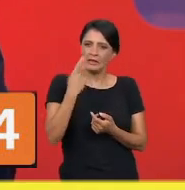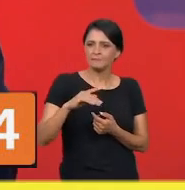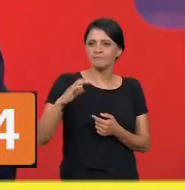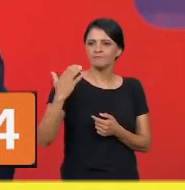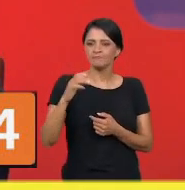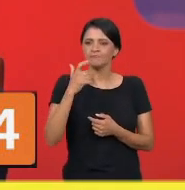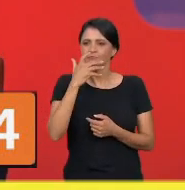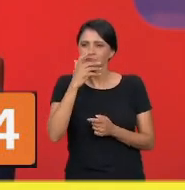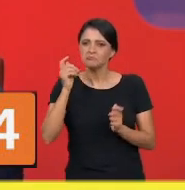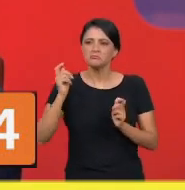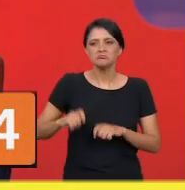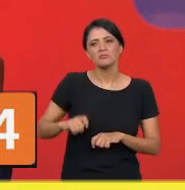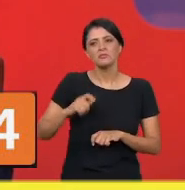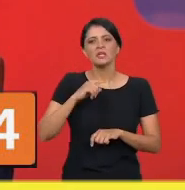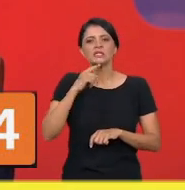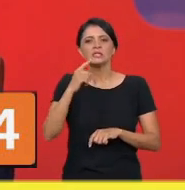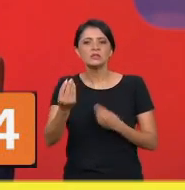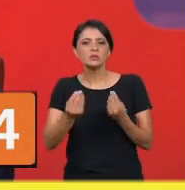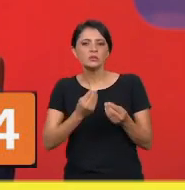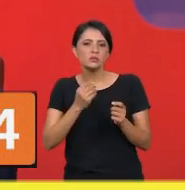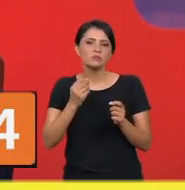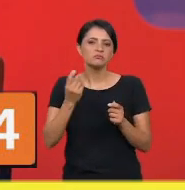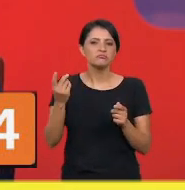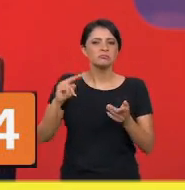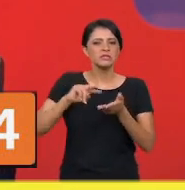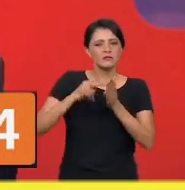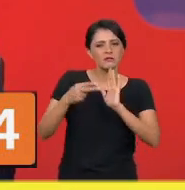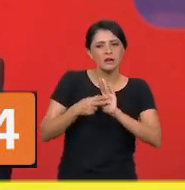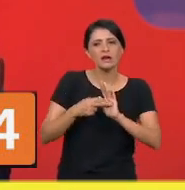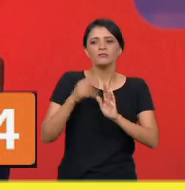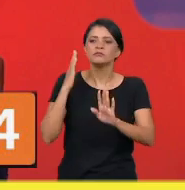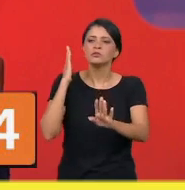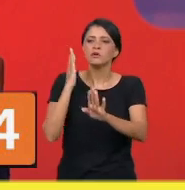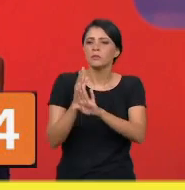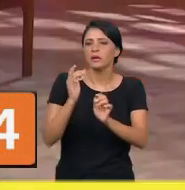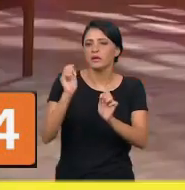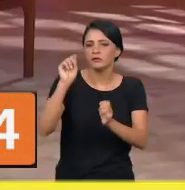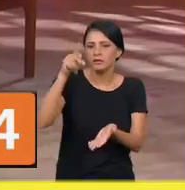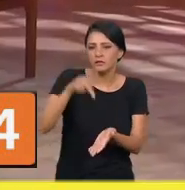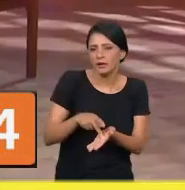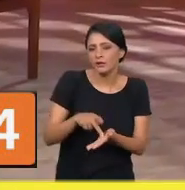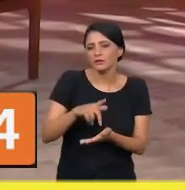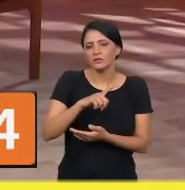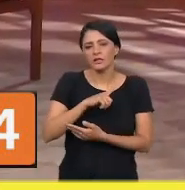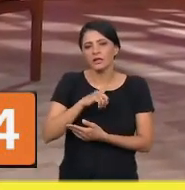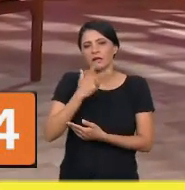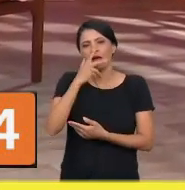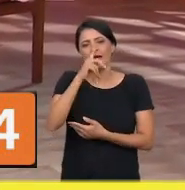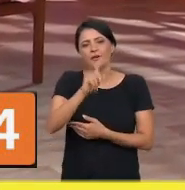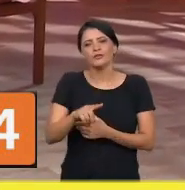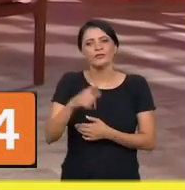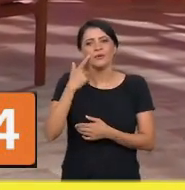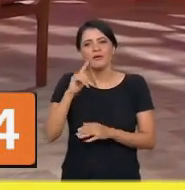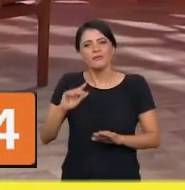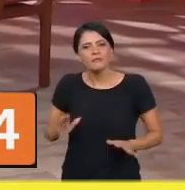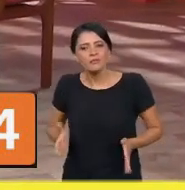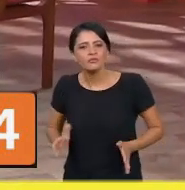ela faz algum sentido pra gente em termos de, enfim, descoberta científica de fato, assim, você acha que ela foi muito mais impulsionada